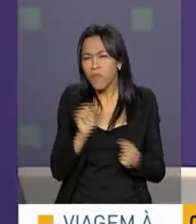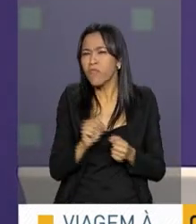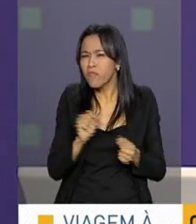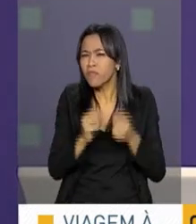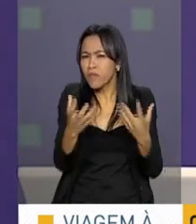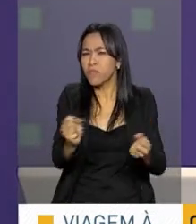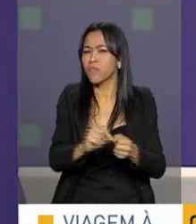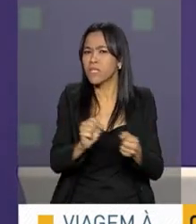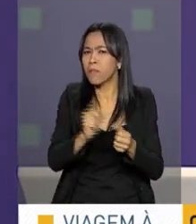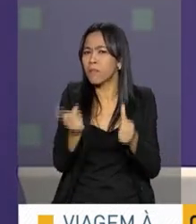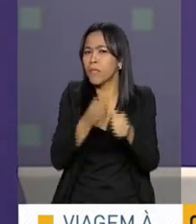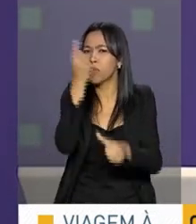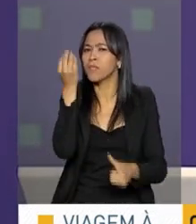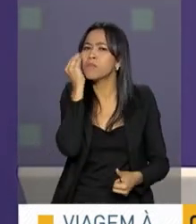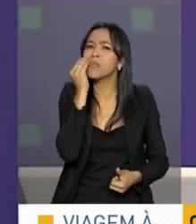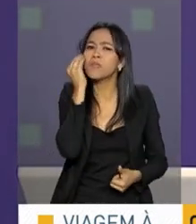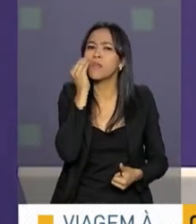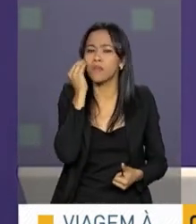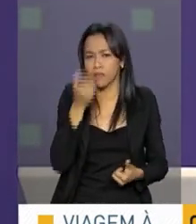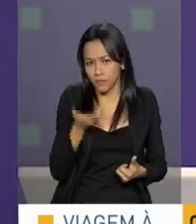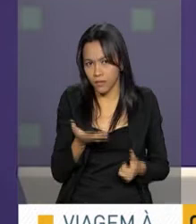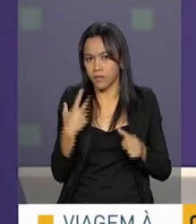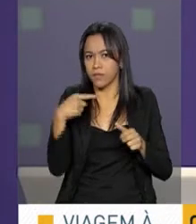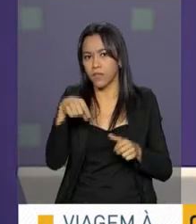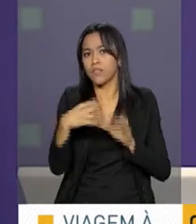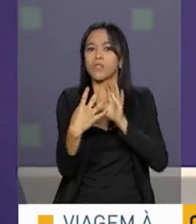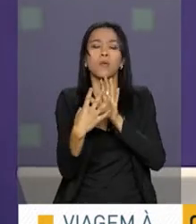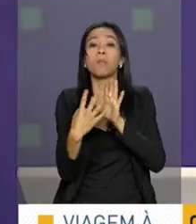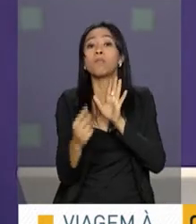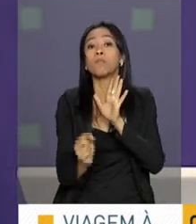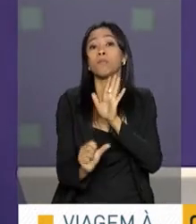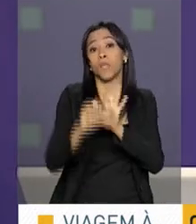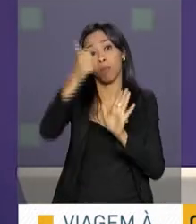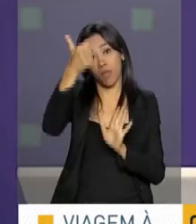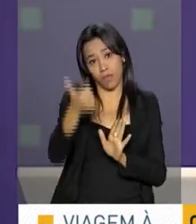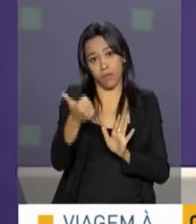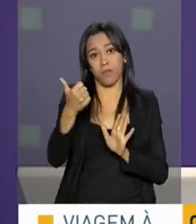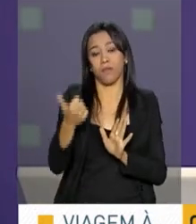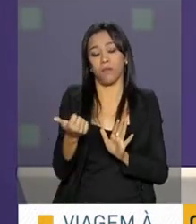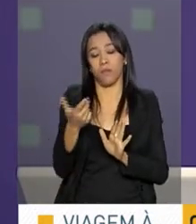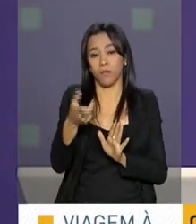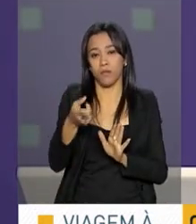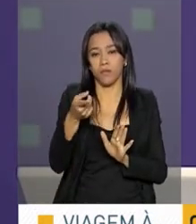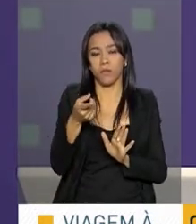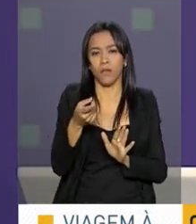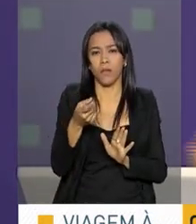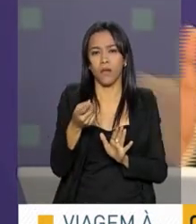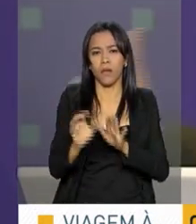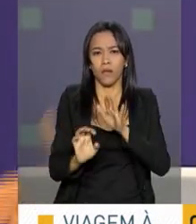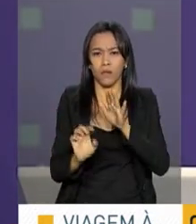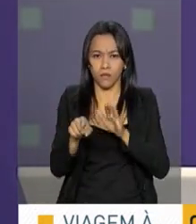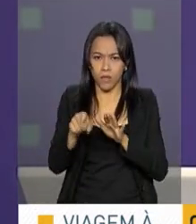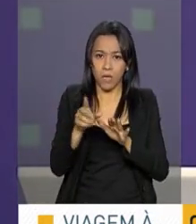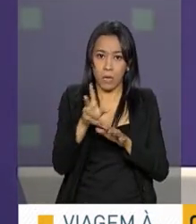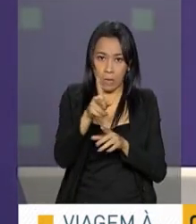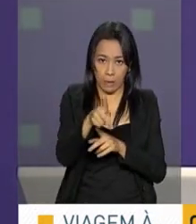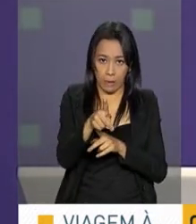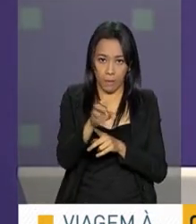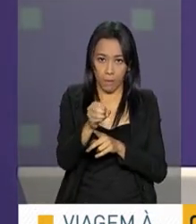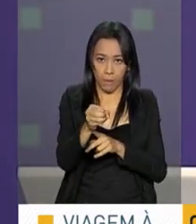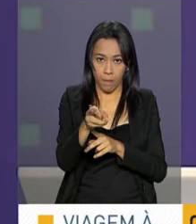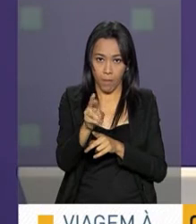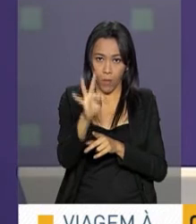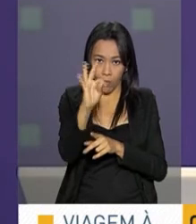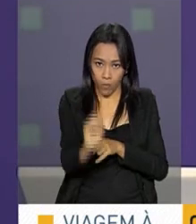que é a concessão da primeira companhia docas do Brasil. O primeiro porto público organizado